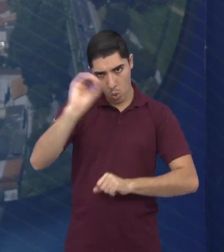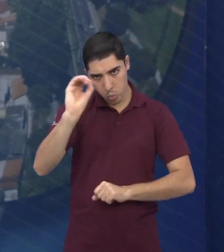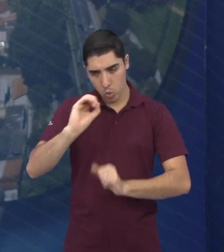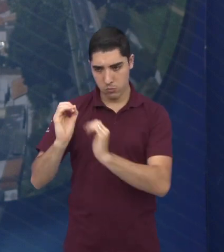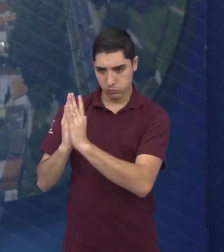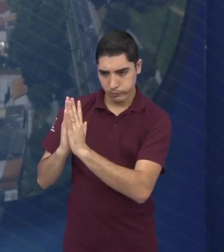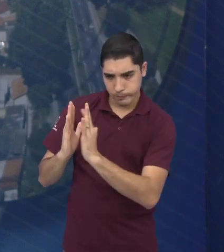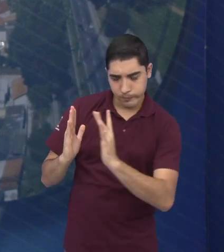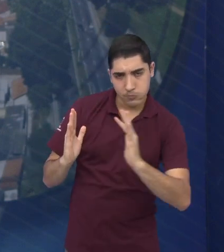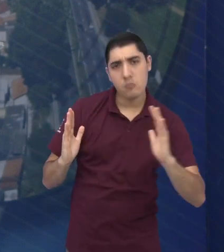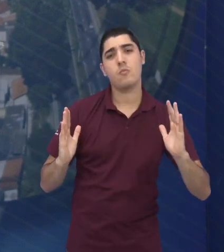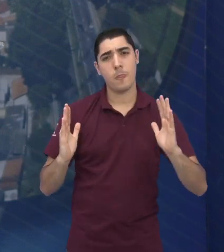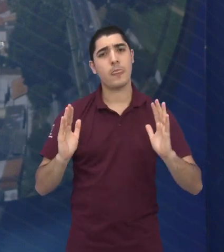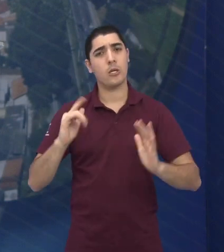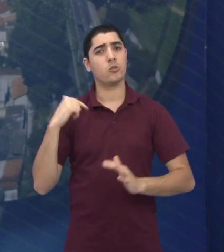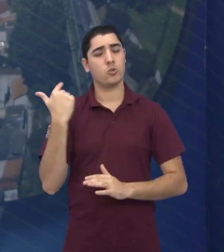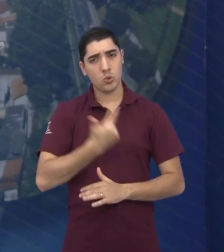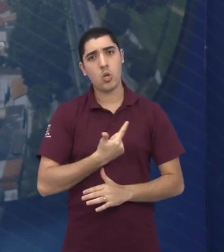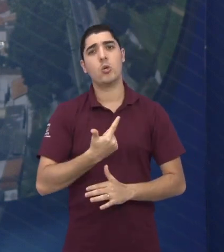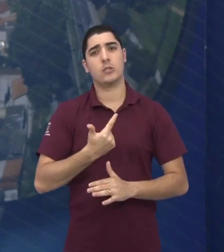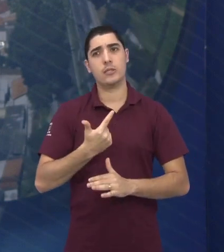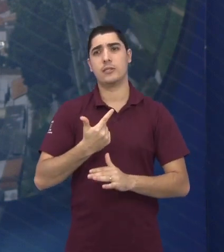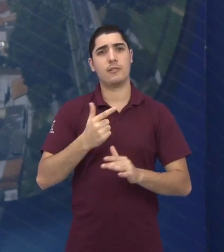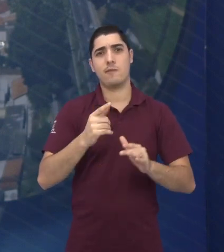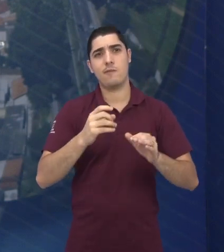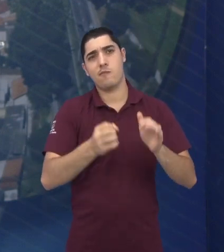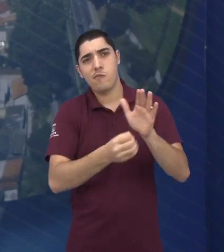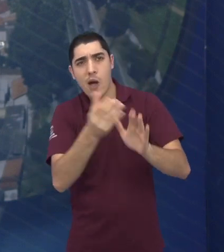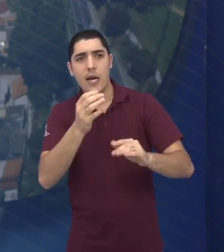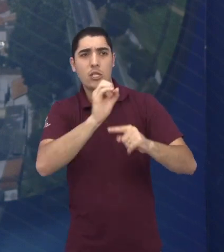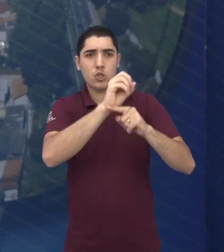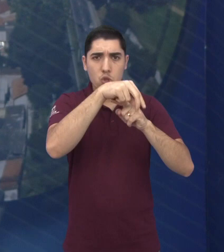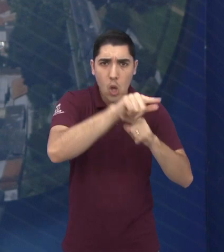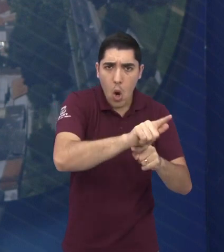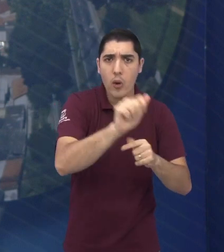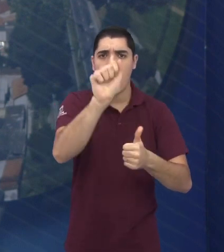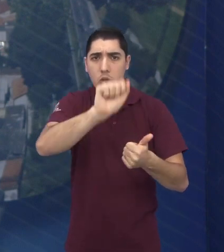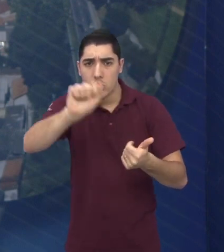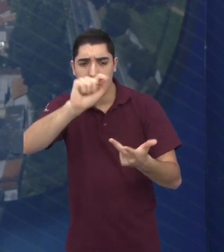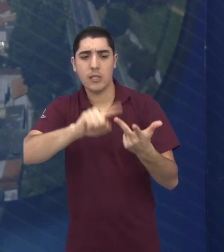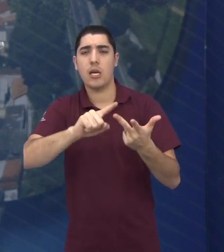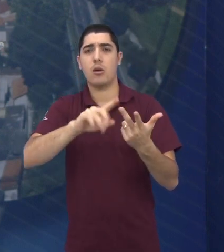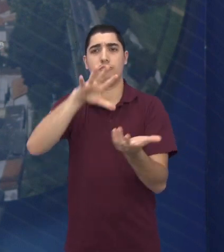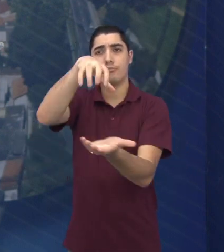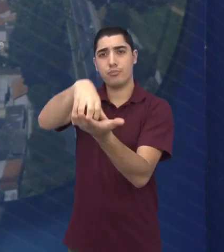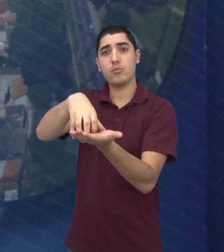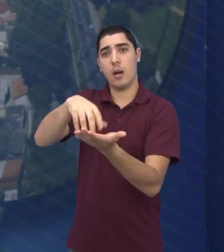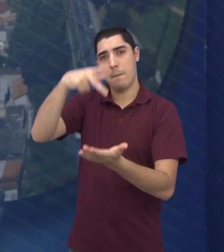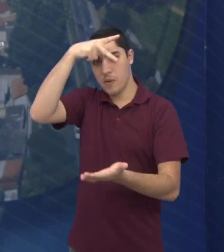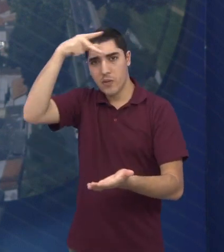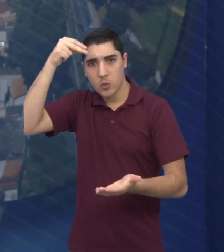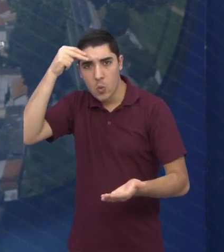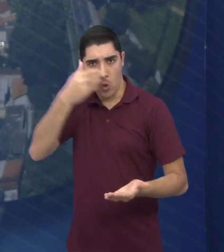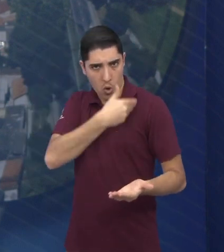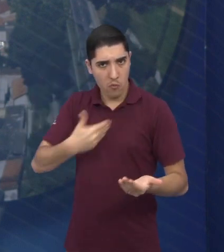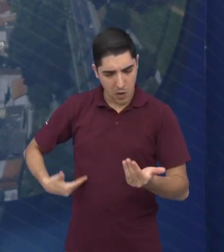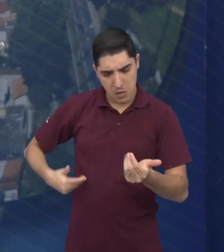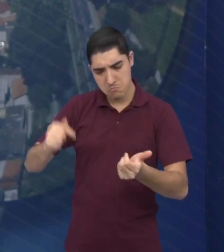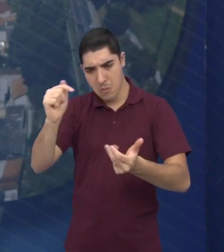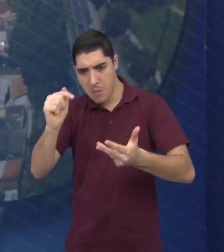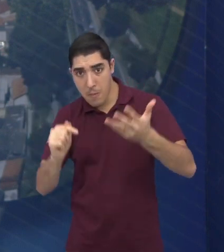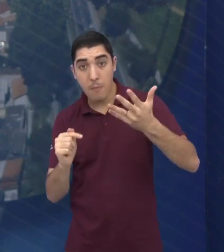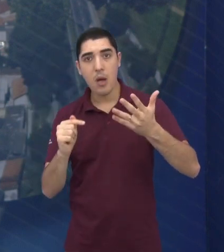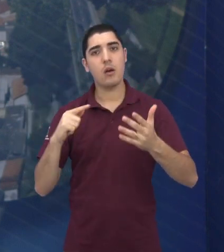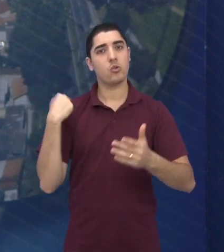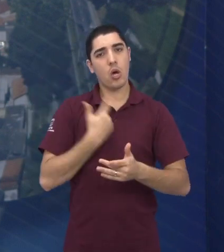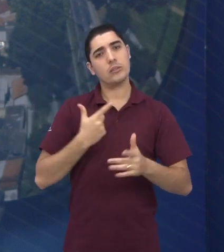diversas atividades, diversas instituições, incluindo as públicas, fazem uma série de ações para a gente avançar